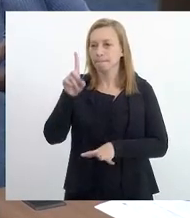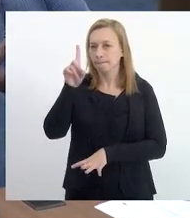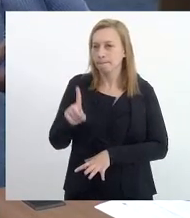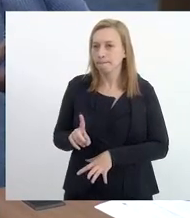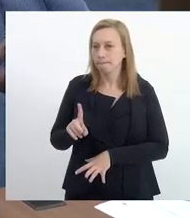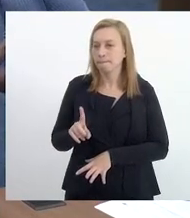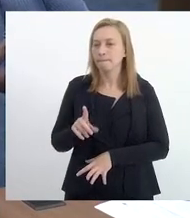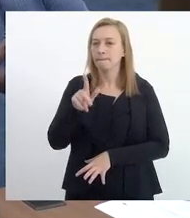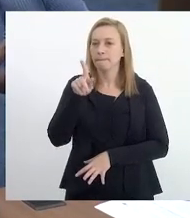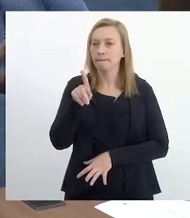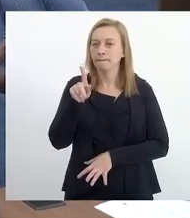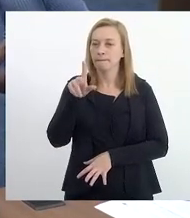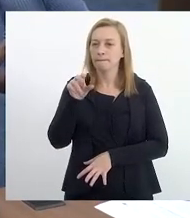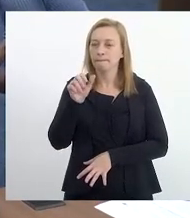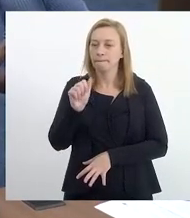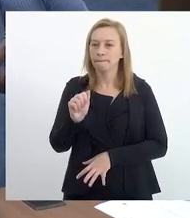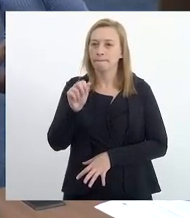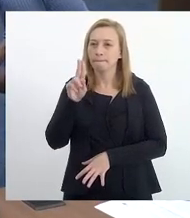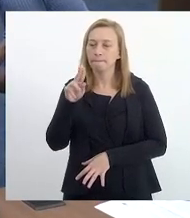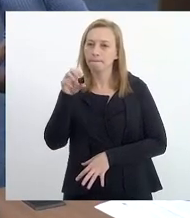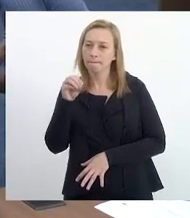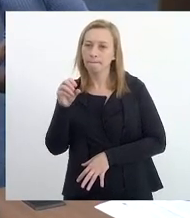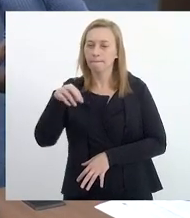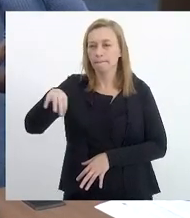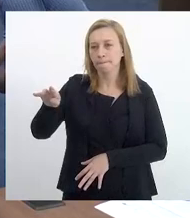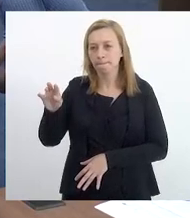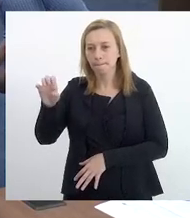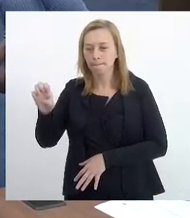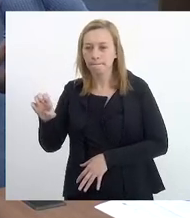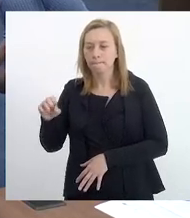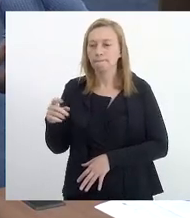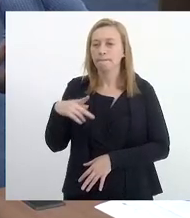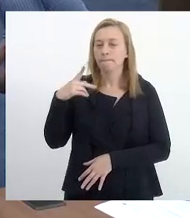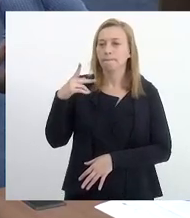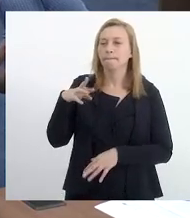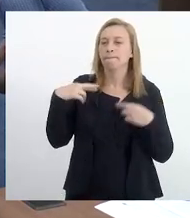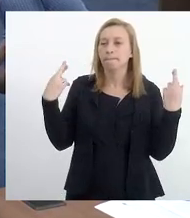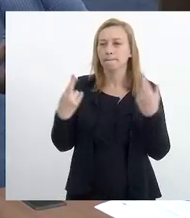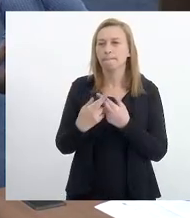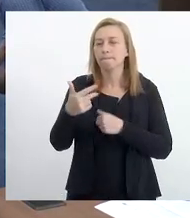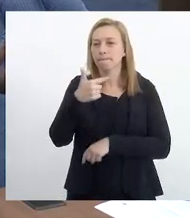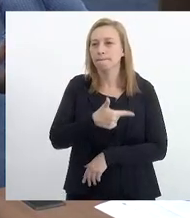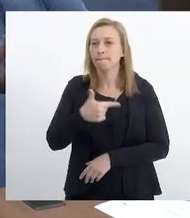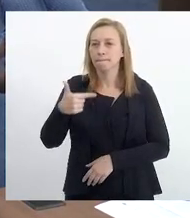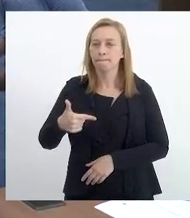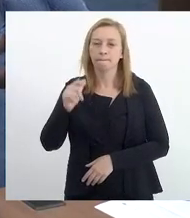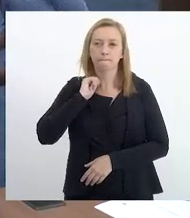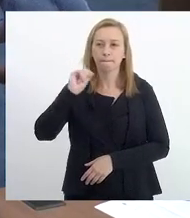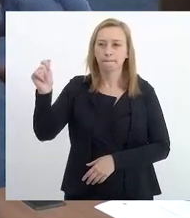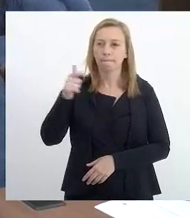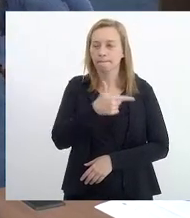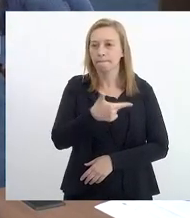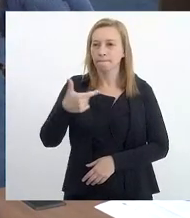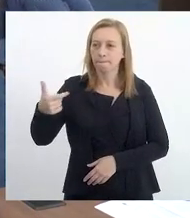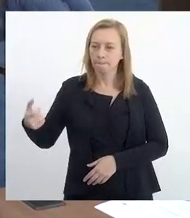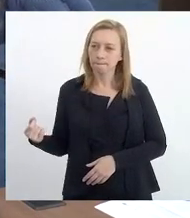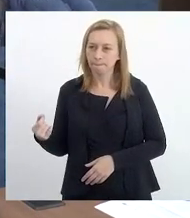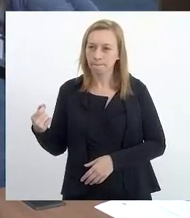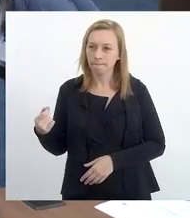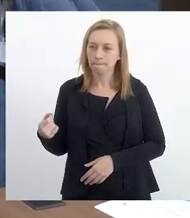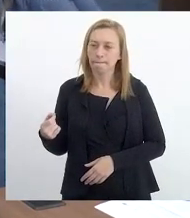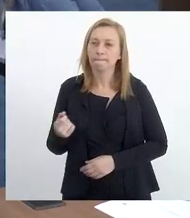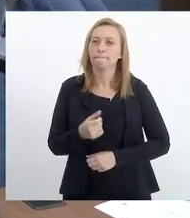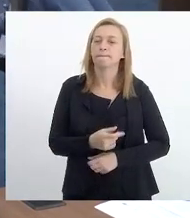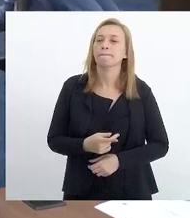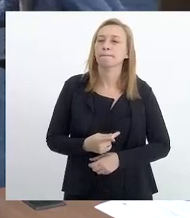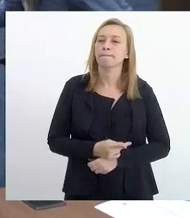Guedes, naquela fatídica reunião do dia 22 de abril de 2020, disse que colocaria em um dos